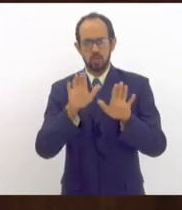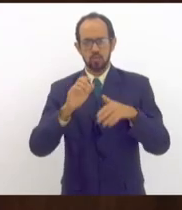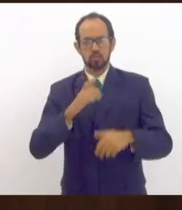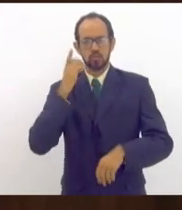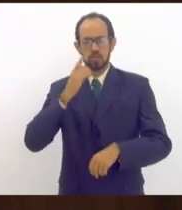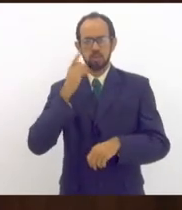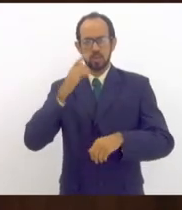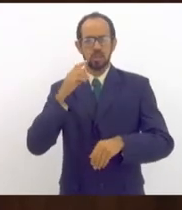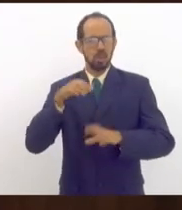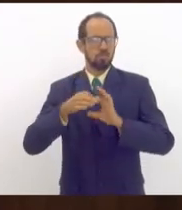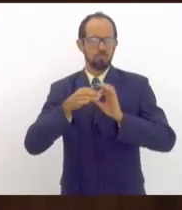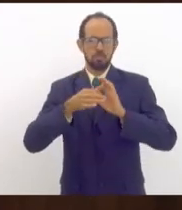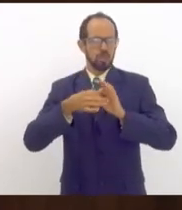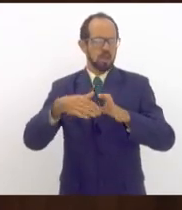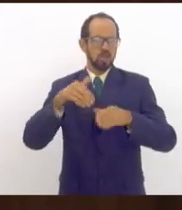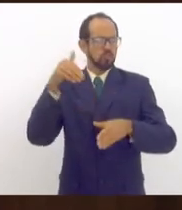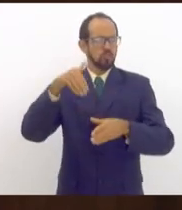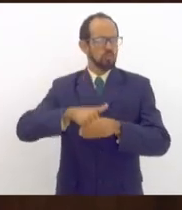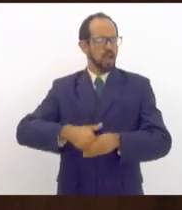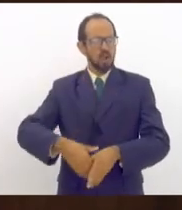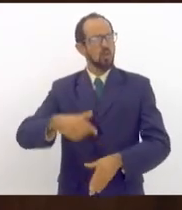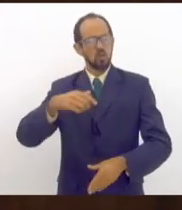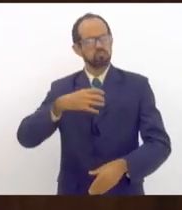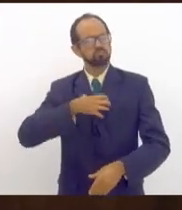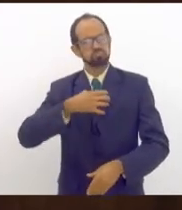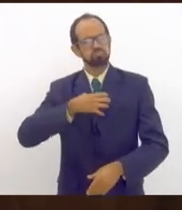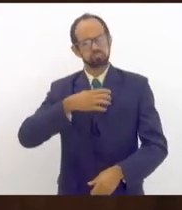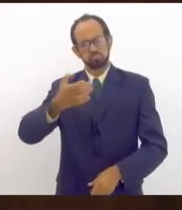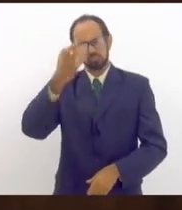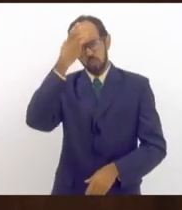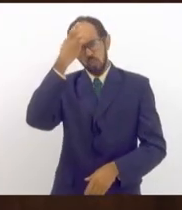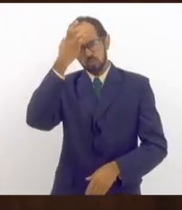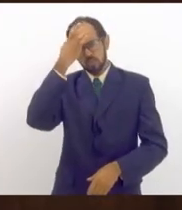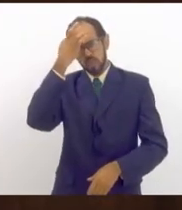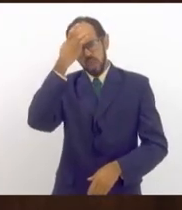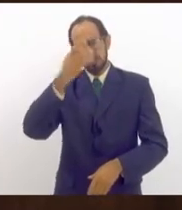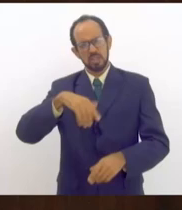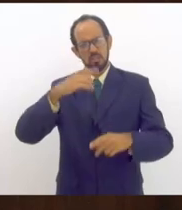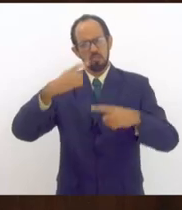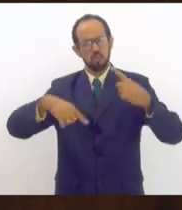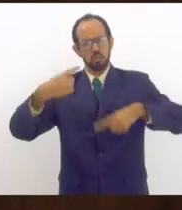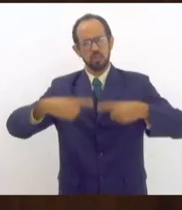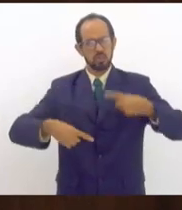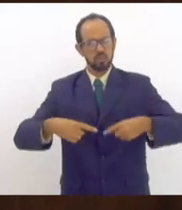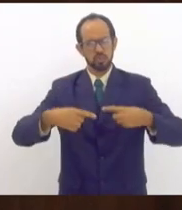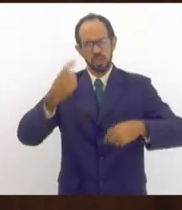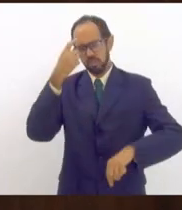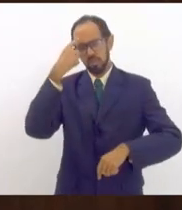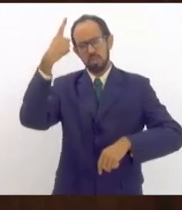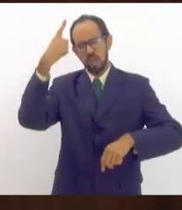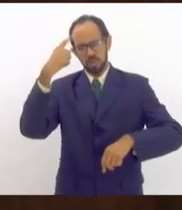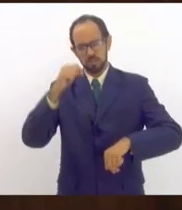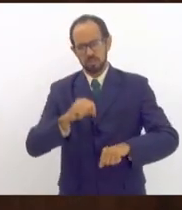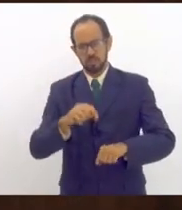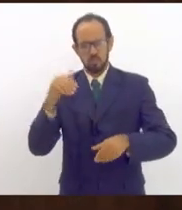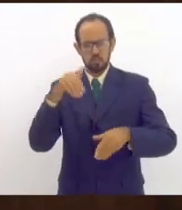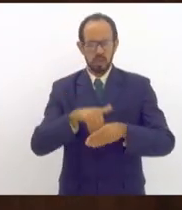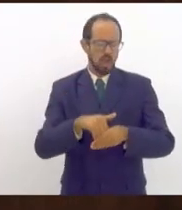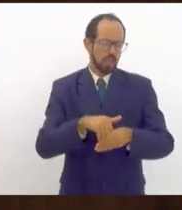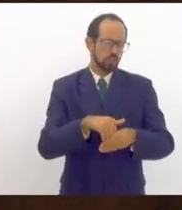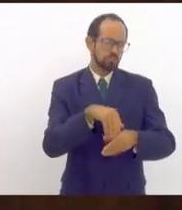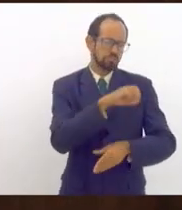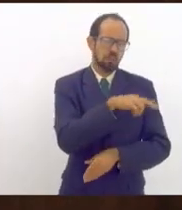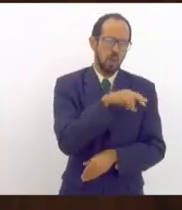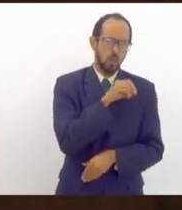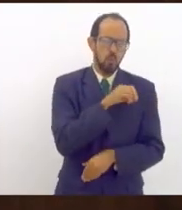liberdade de votar conforme sua consciência o entendimento político ideológico e é isso vai votar contra vai votar